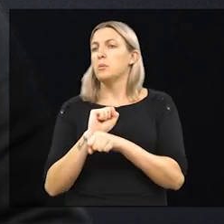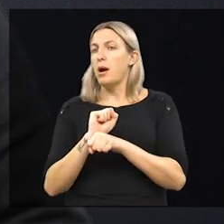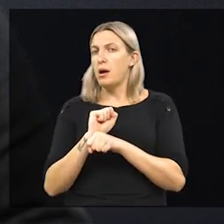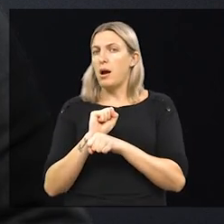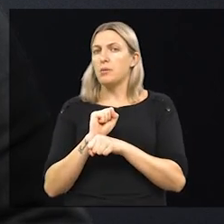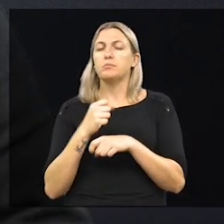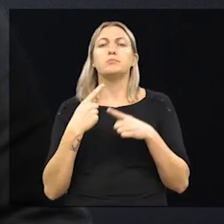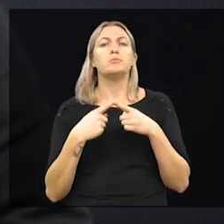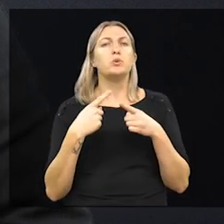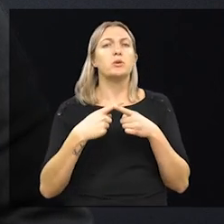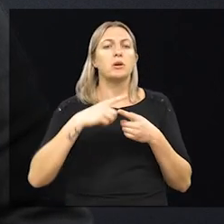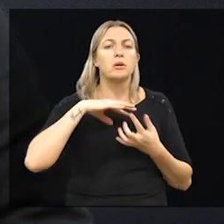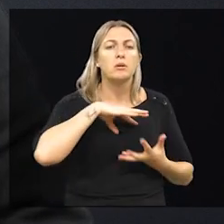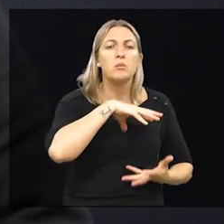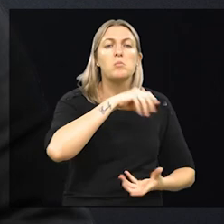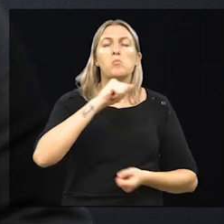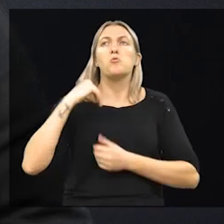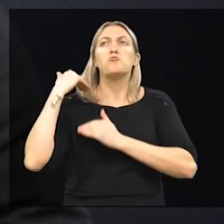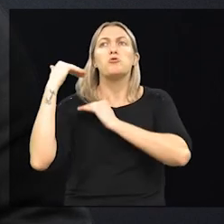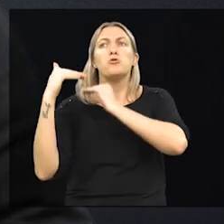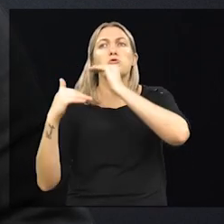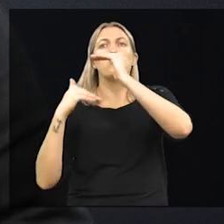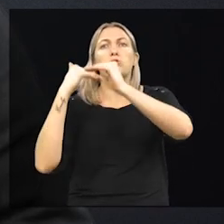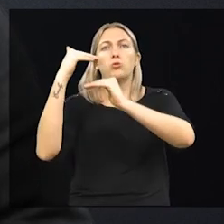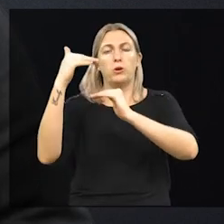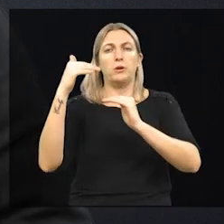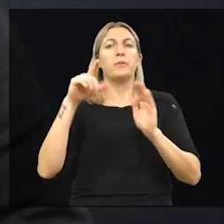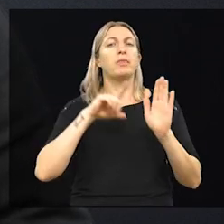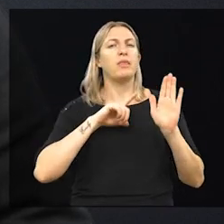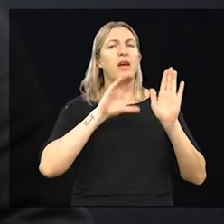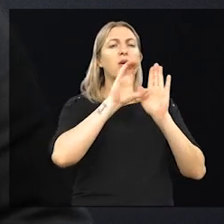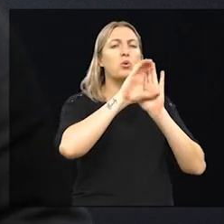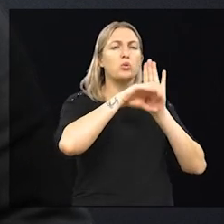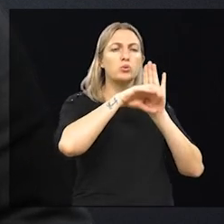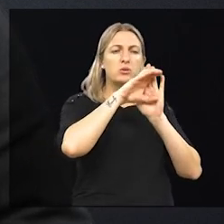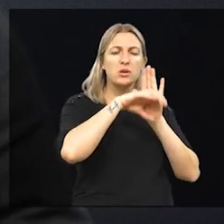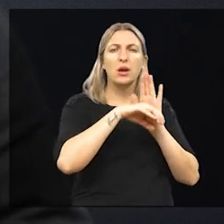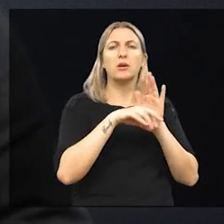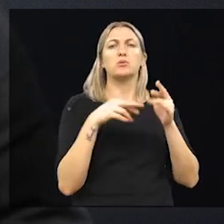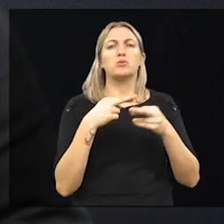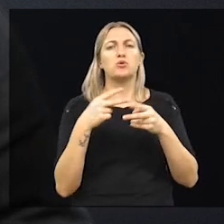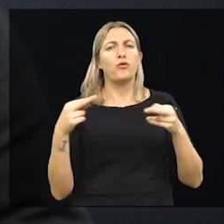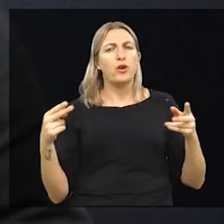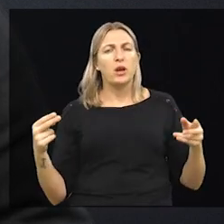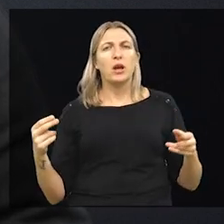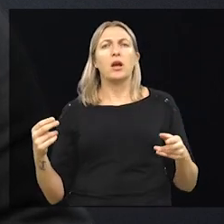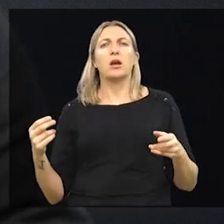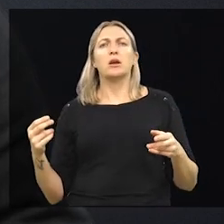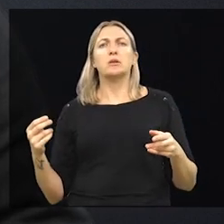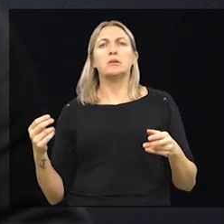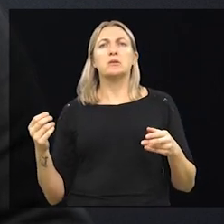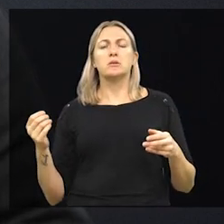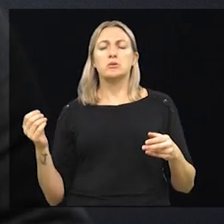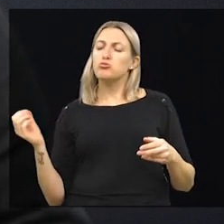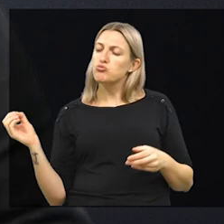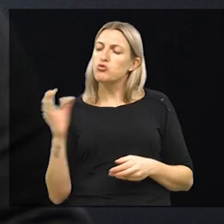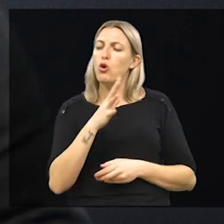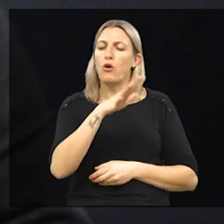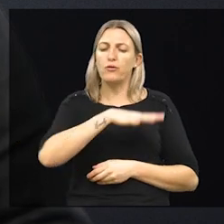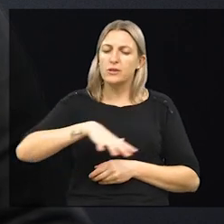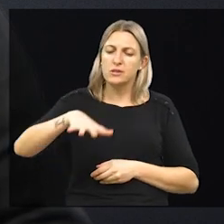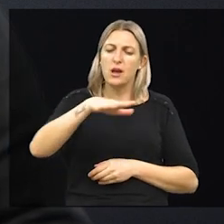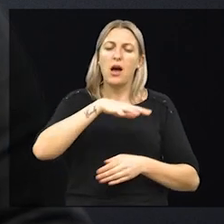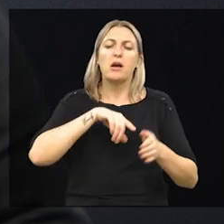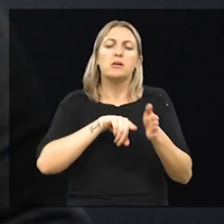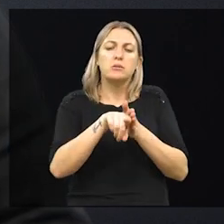evoluem os conceitos às vezes permanecem os mesmos uma surgem novas linhas de pesquisa novos estudos ea gente